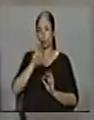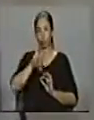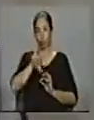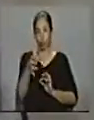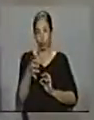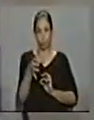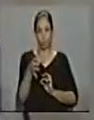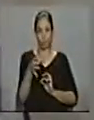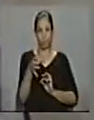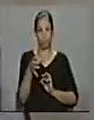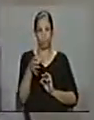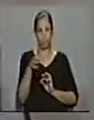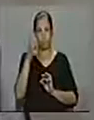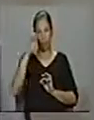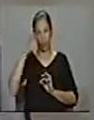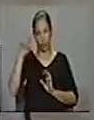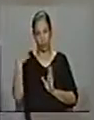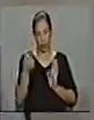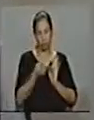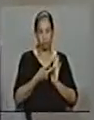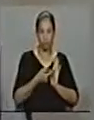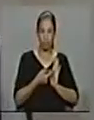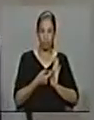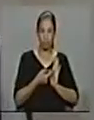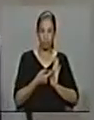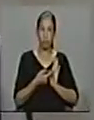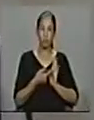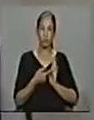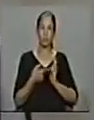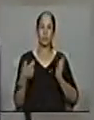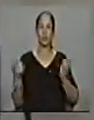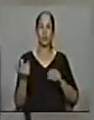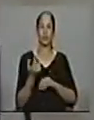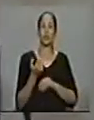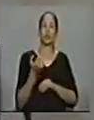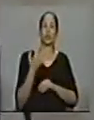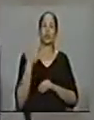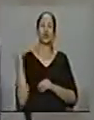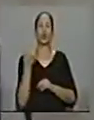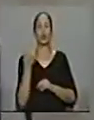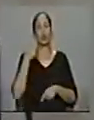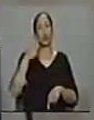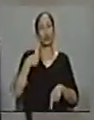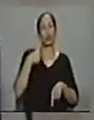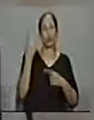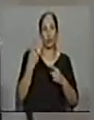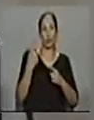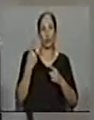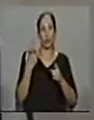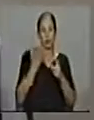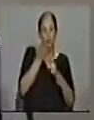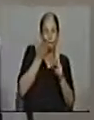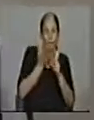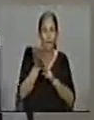que efetivamente não faz sentido haver dois regimes em instituições públicas. Por isso eu disse no início, isto é um primeiro